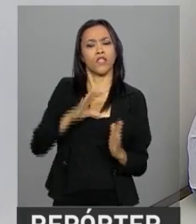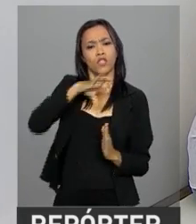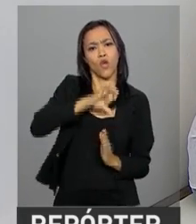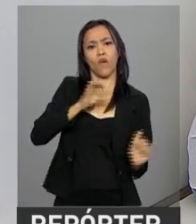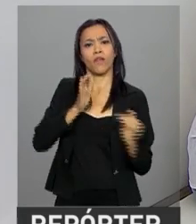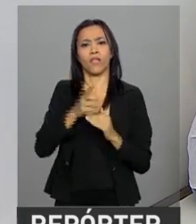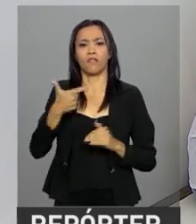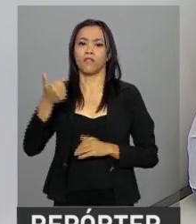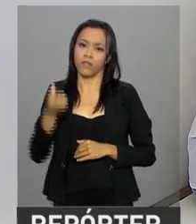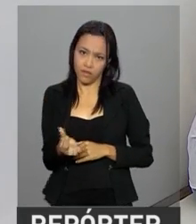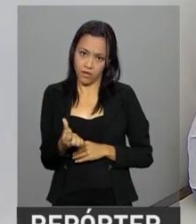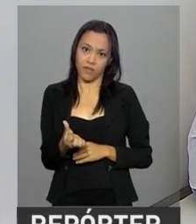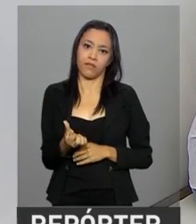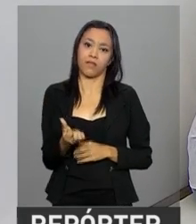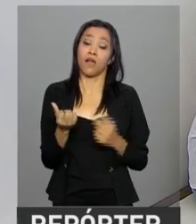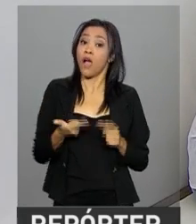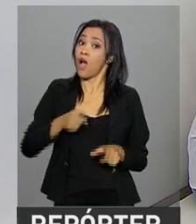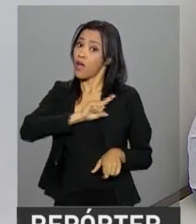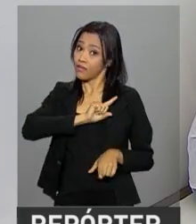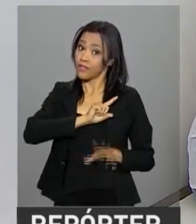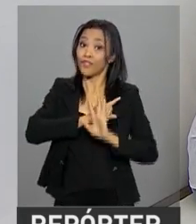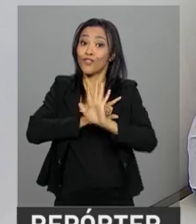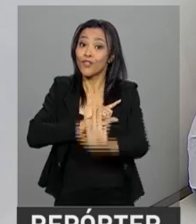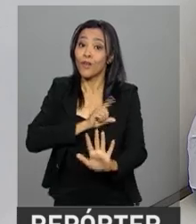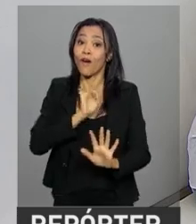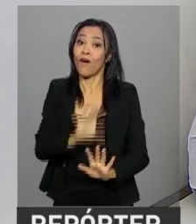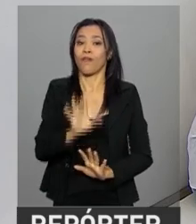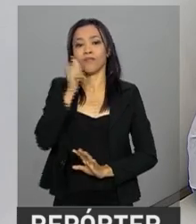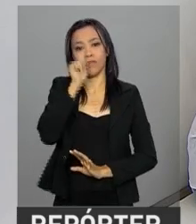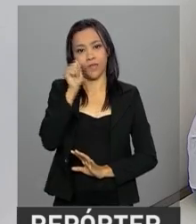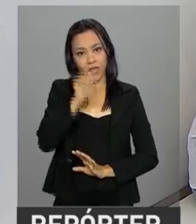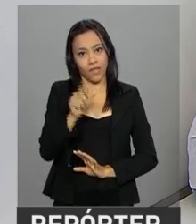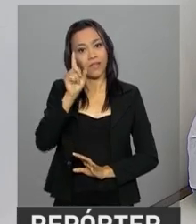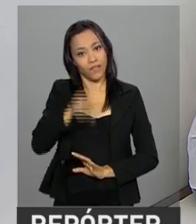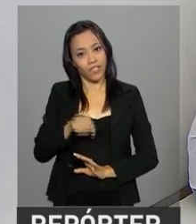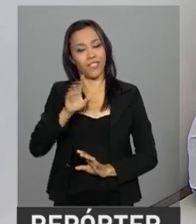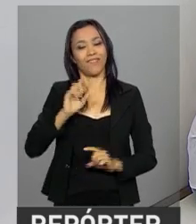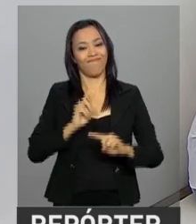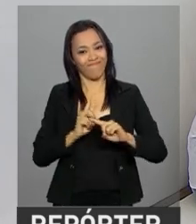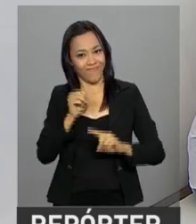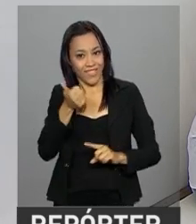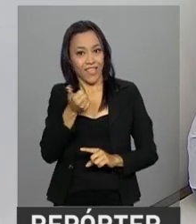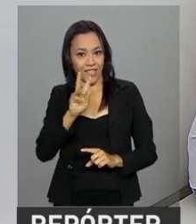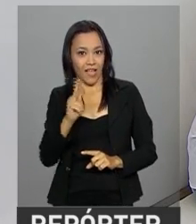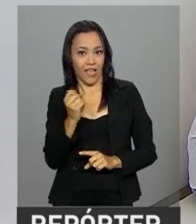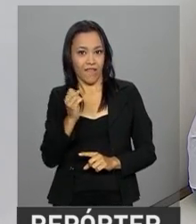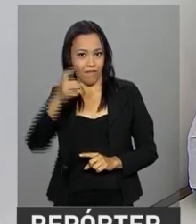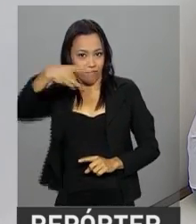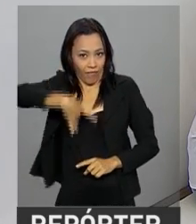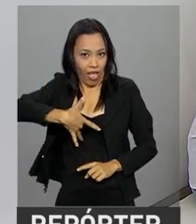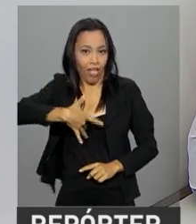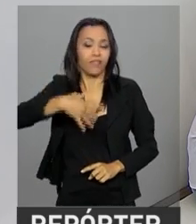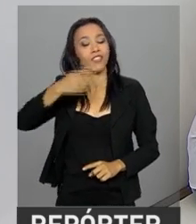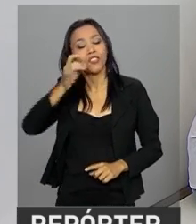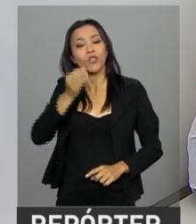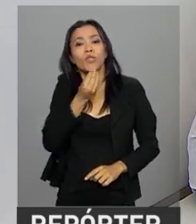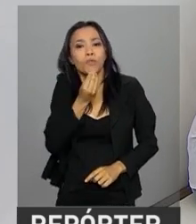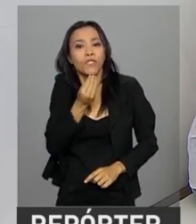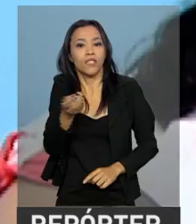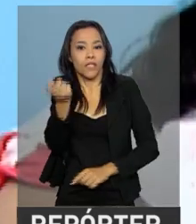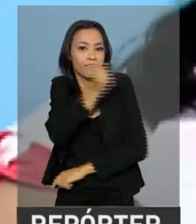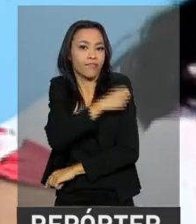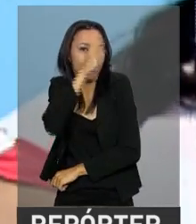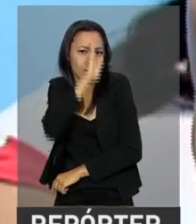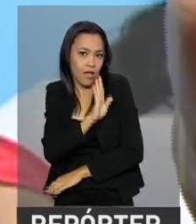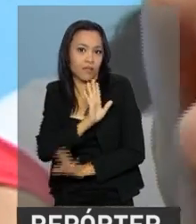9 e 26 anos. Antes, só as mulheres soropositivas dessa faixa etária que podiam ser imunizadas de